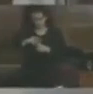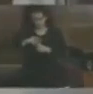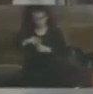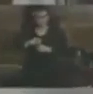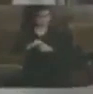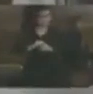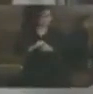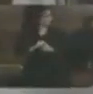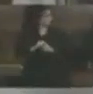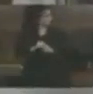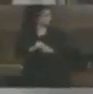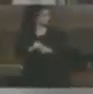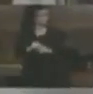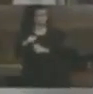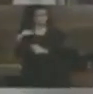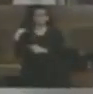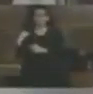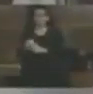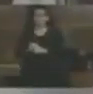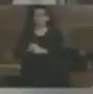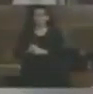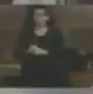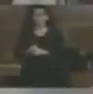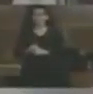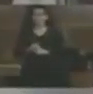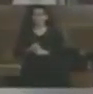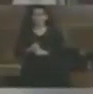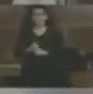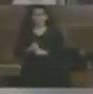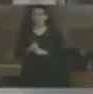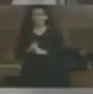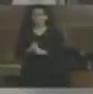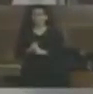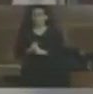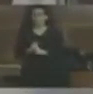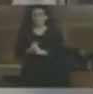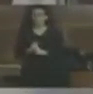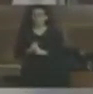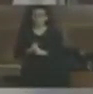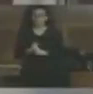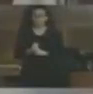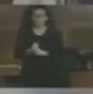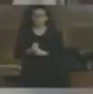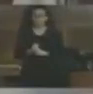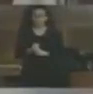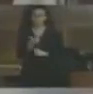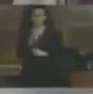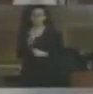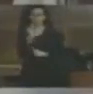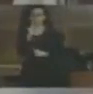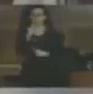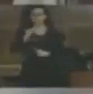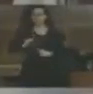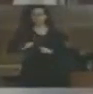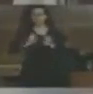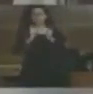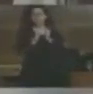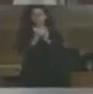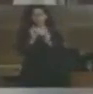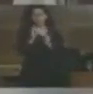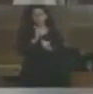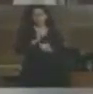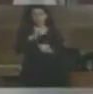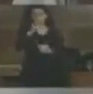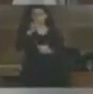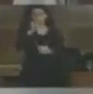né? Que ganham bolsa ditadura. Vocês sabiam que existe isso? Não é só a Bolsa Família de pobrezinho, não. Bolsa